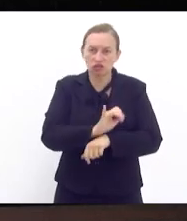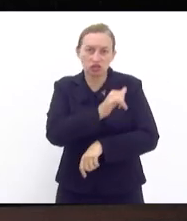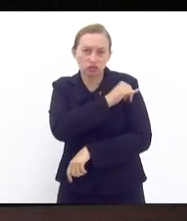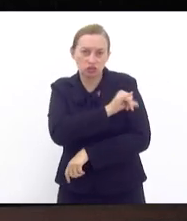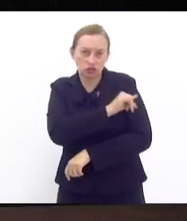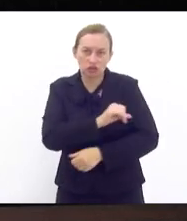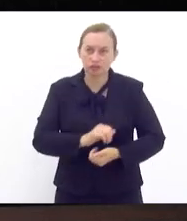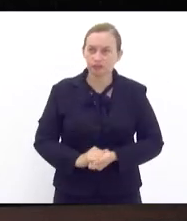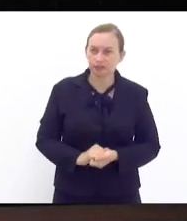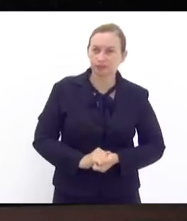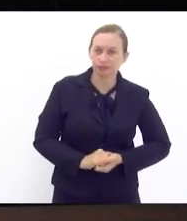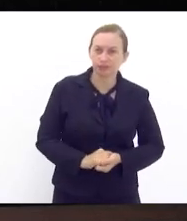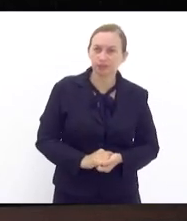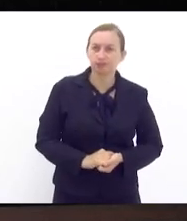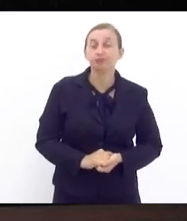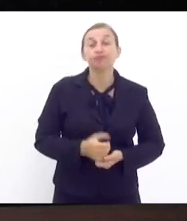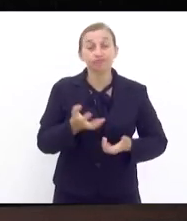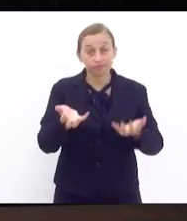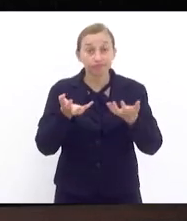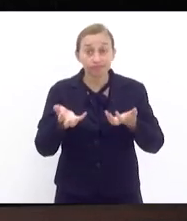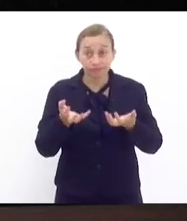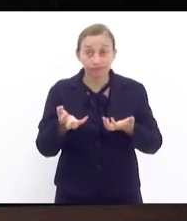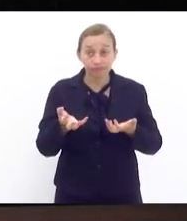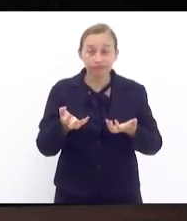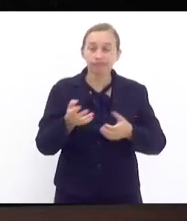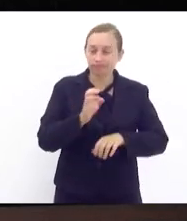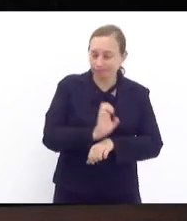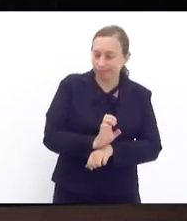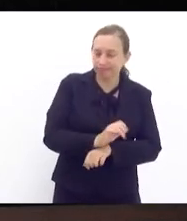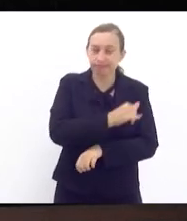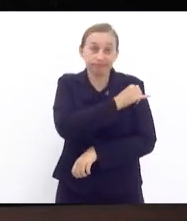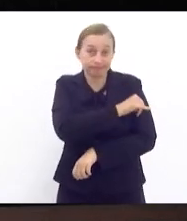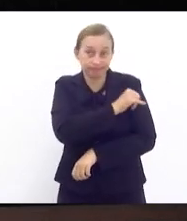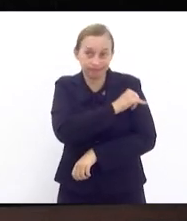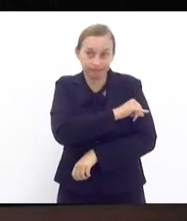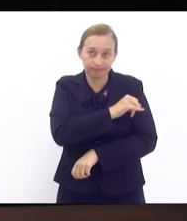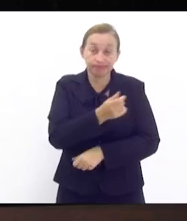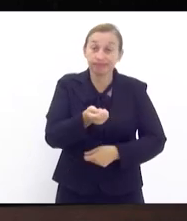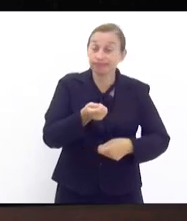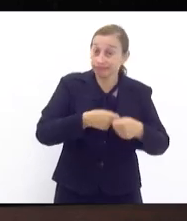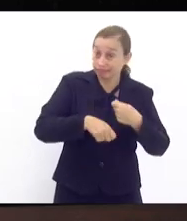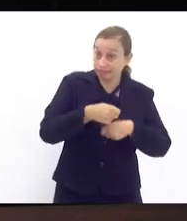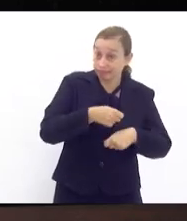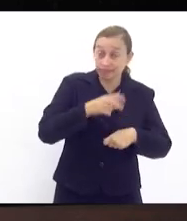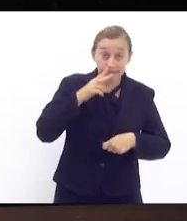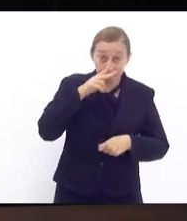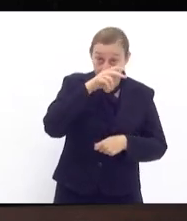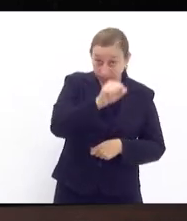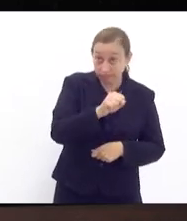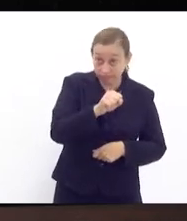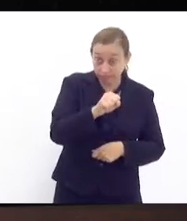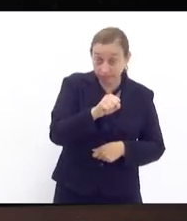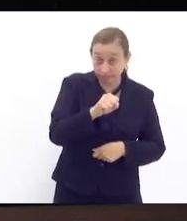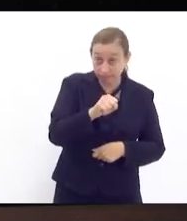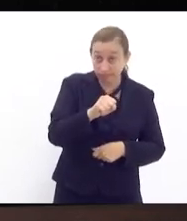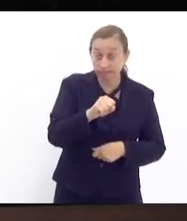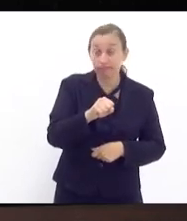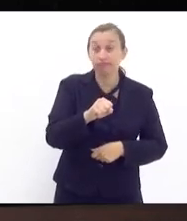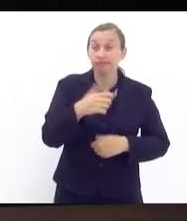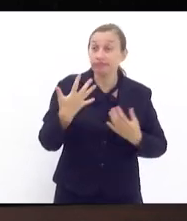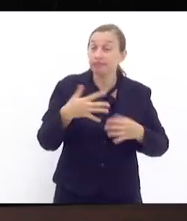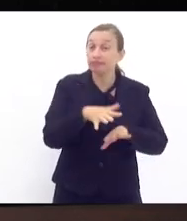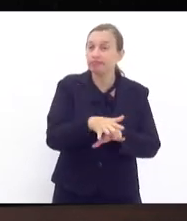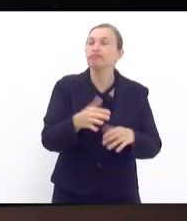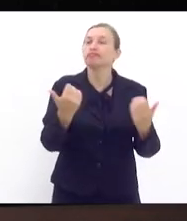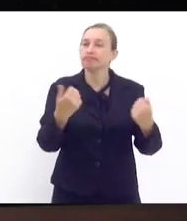Janeiro. E se a gente quer um Estado do Rio de Janeiro economicamente forte e inclusivo, a